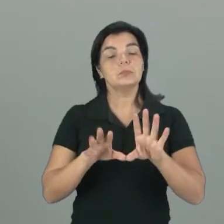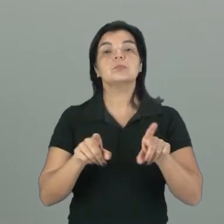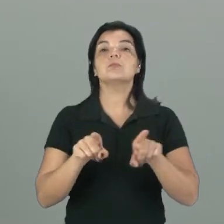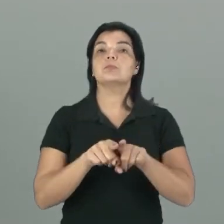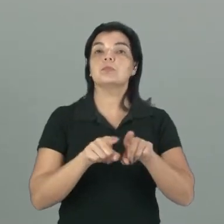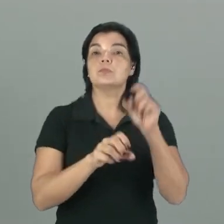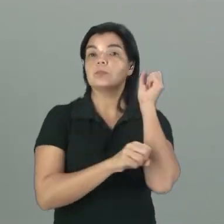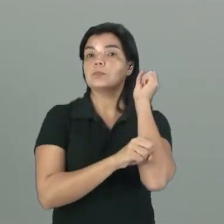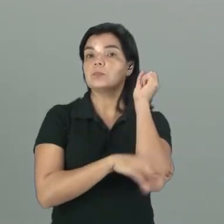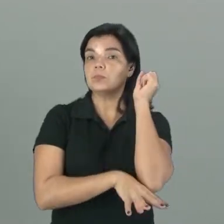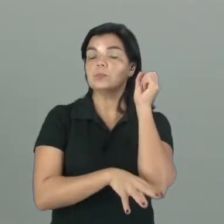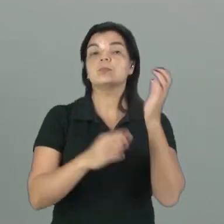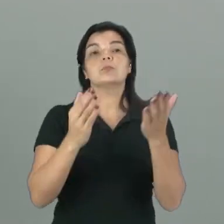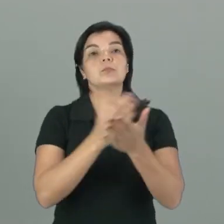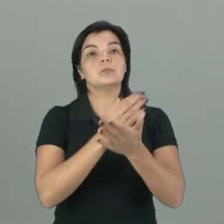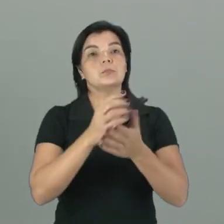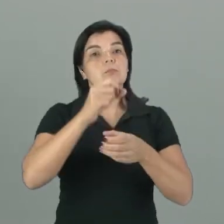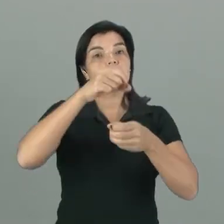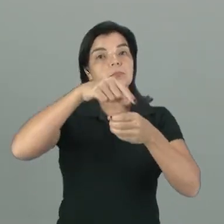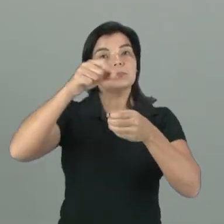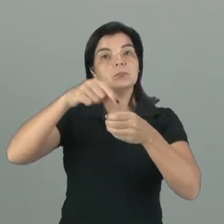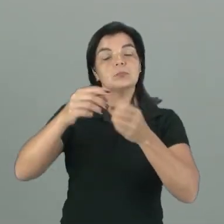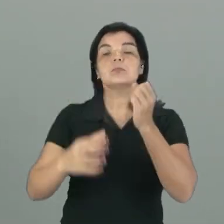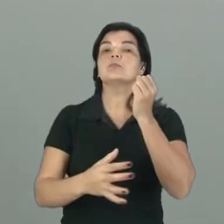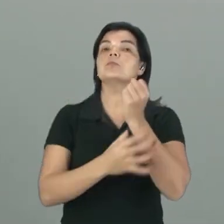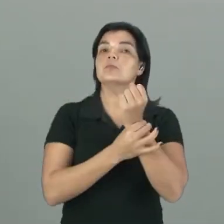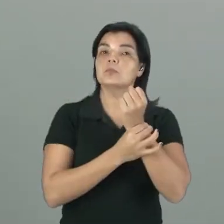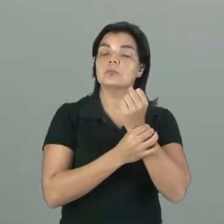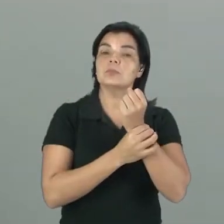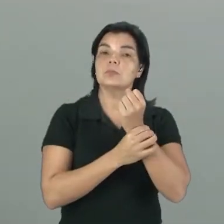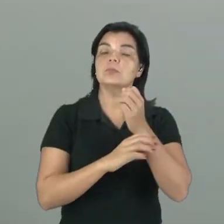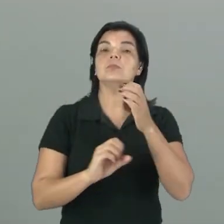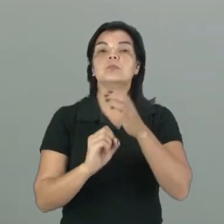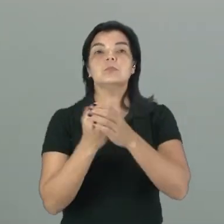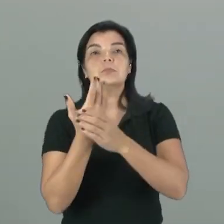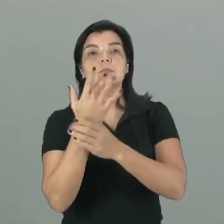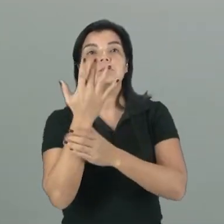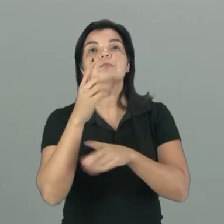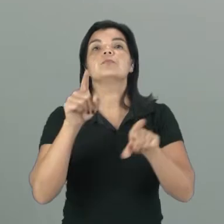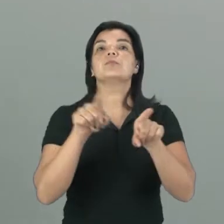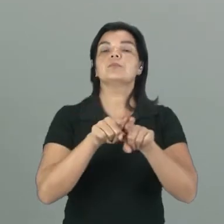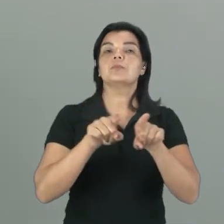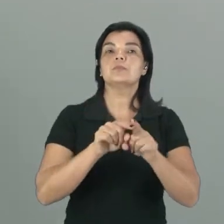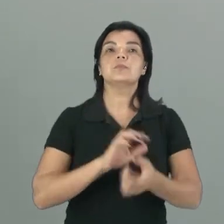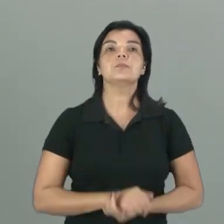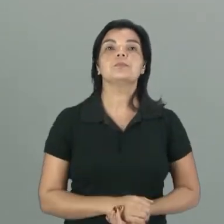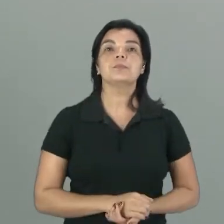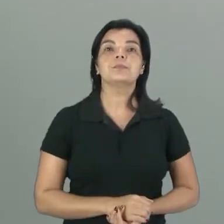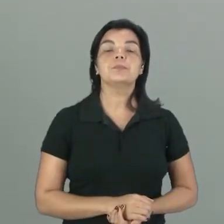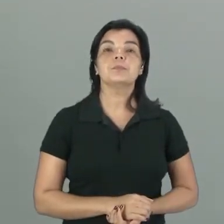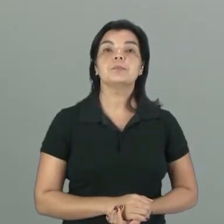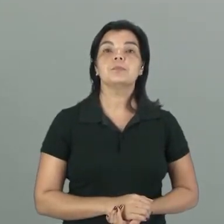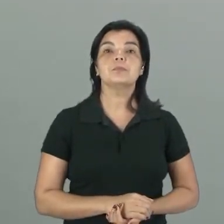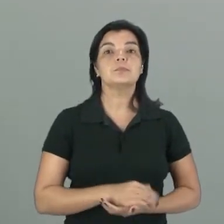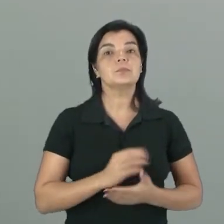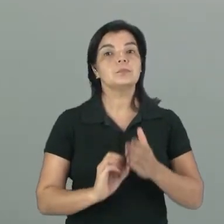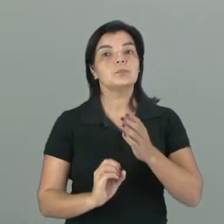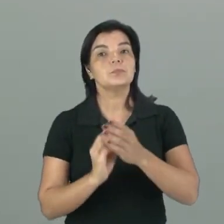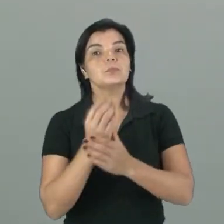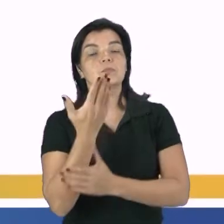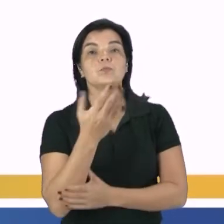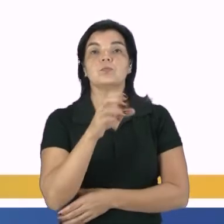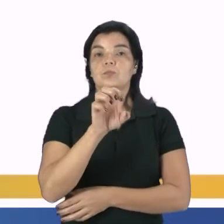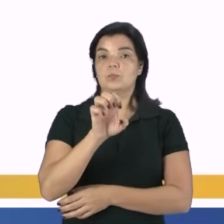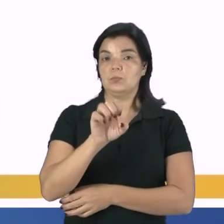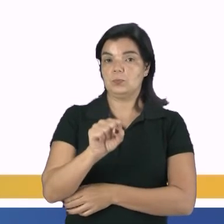suas fezes algumas sementes e isso vai garantir aí a sua disseminação. Em relação à reprodução,